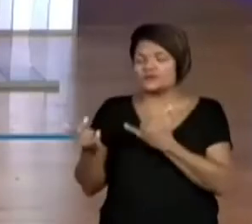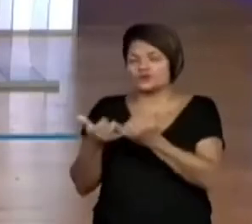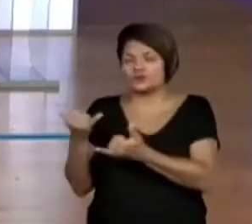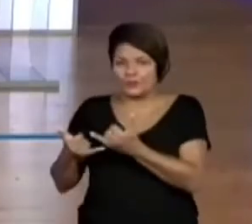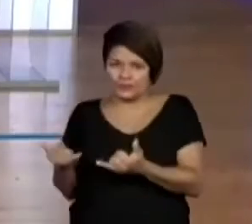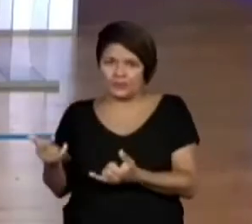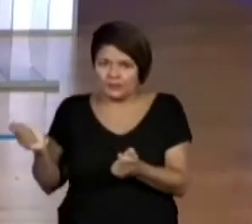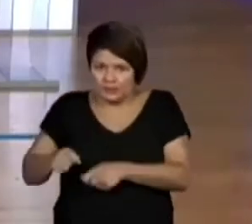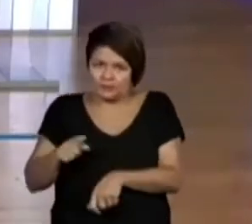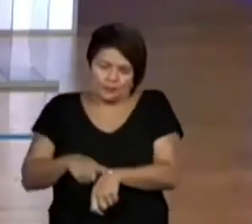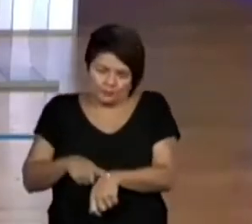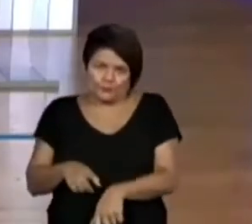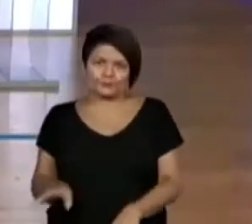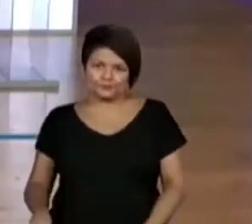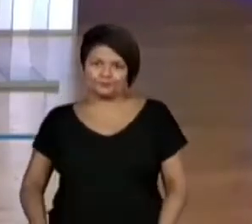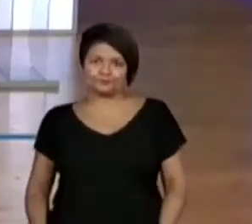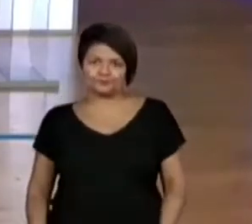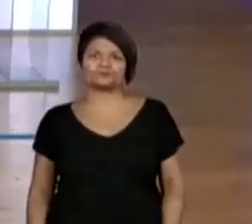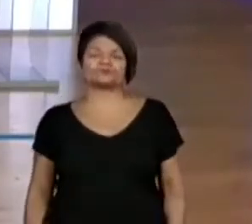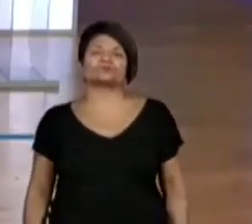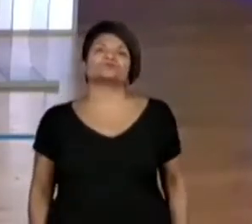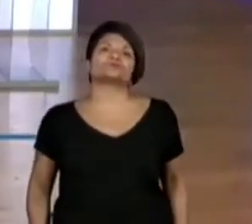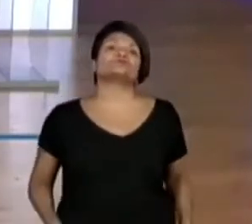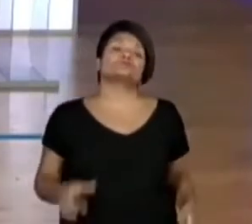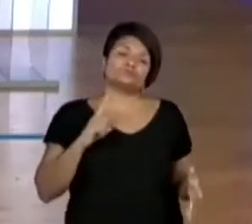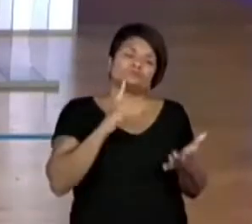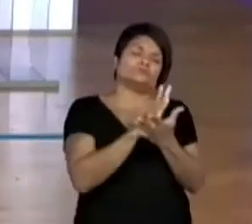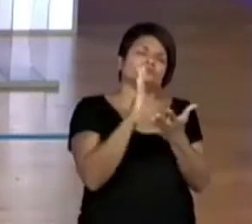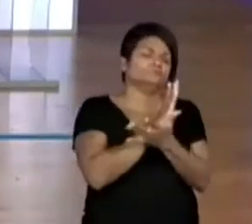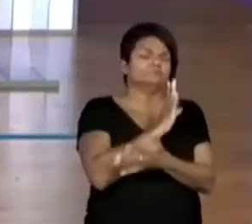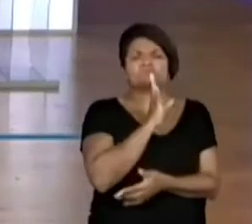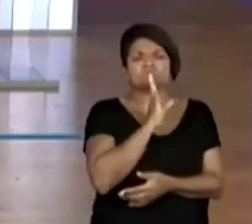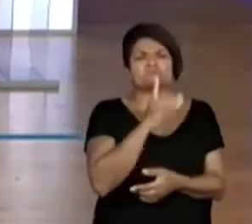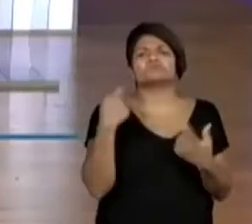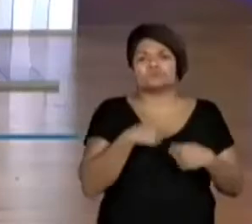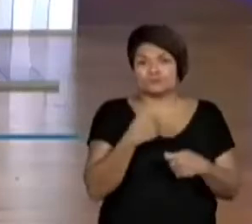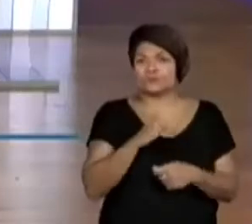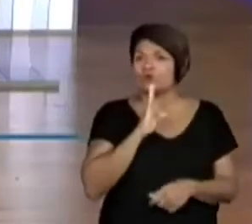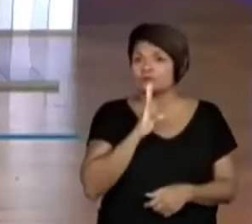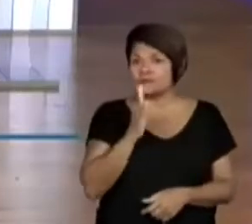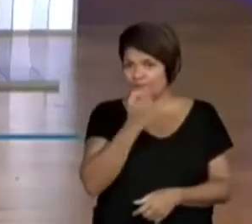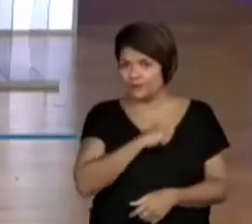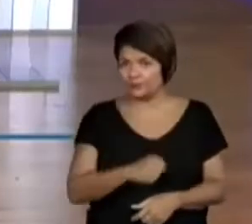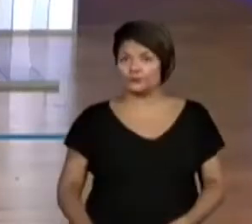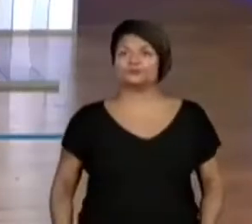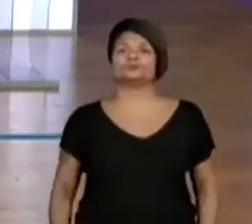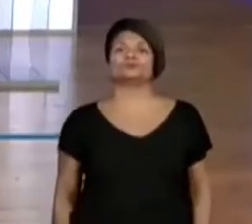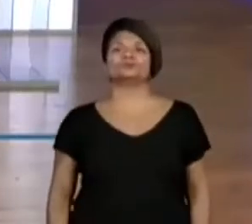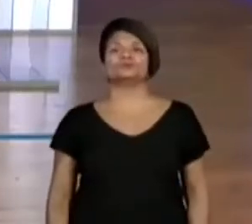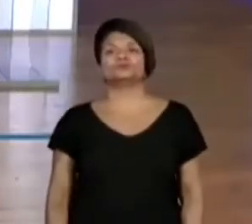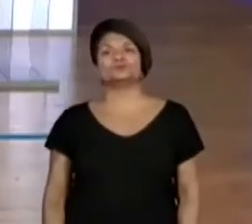brincar. Isso, a gente viu que tem algumas que a gente não conhece, então a gente tem que conhecer, né, professora? Vamos lá? Então, olha só.